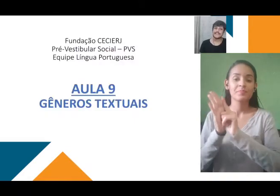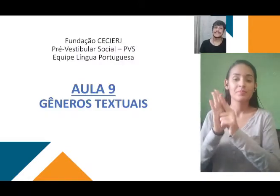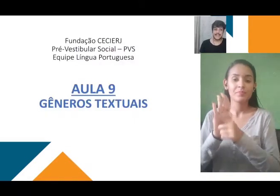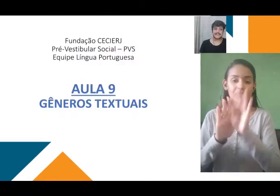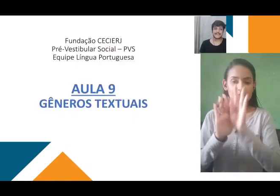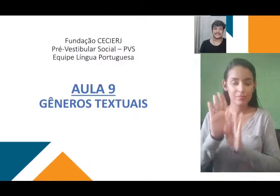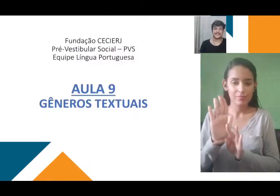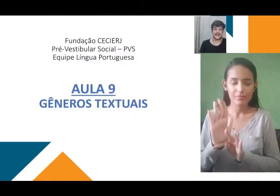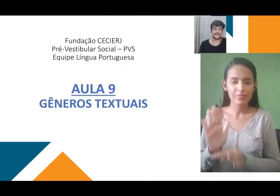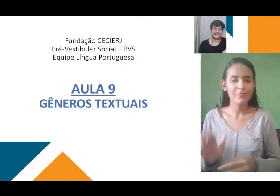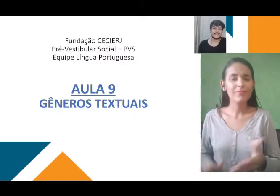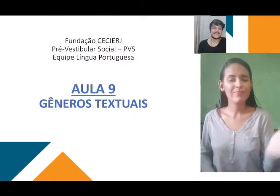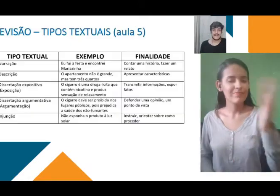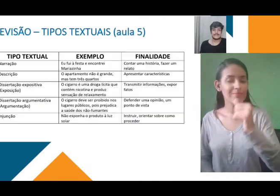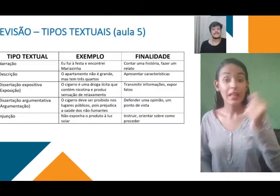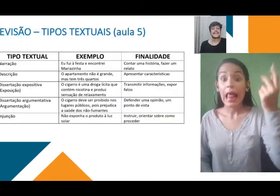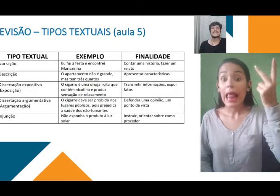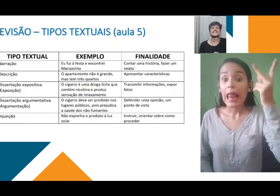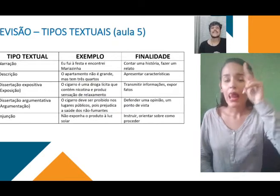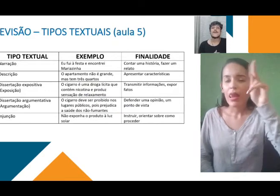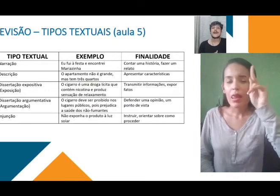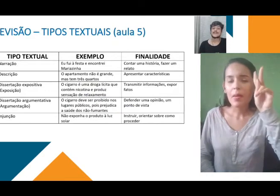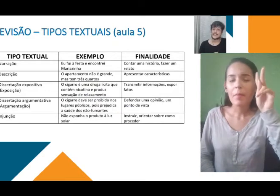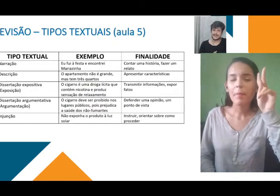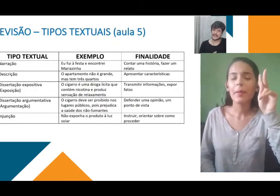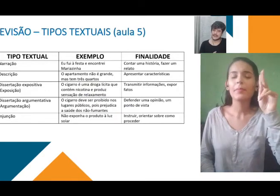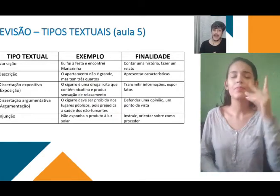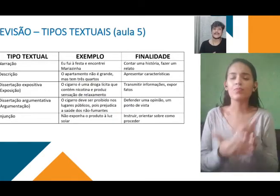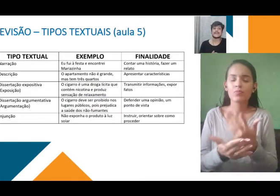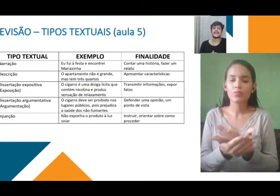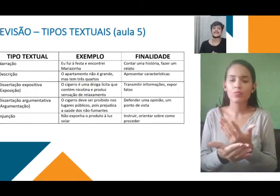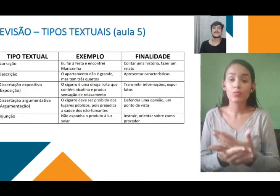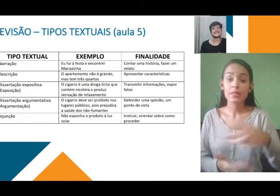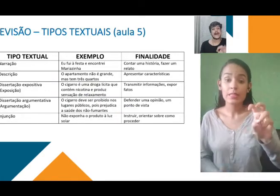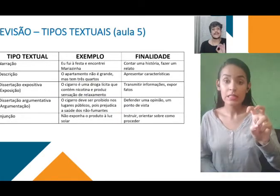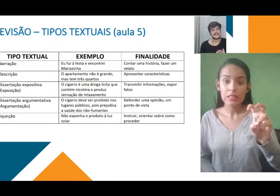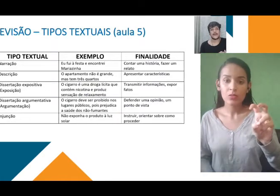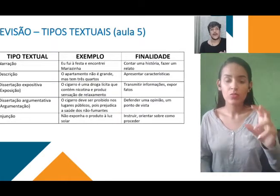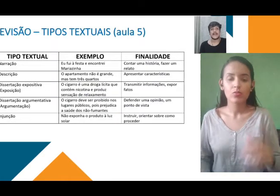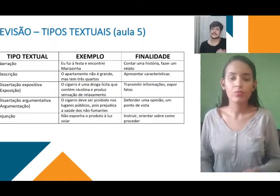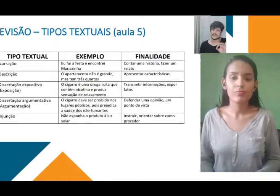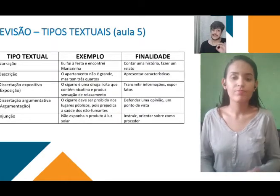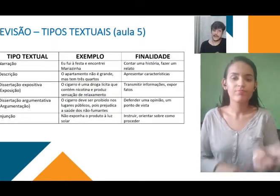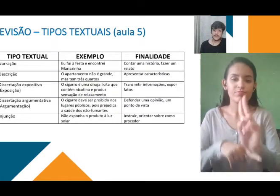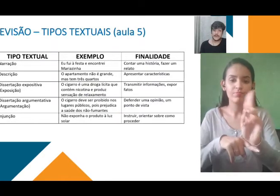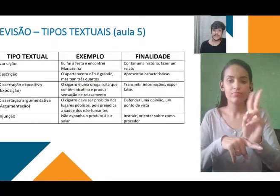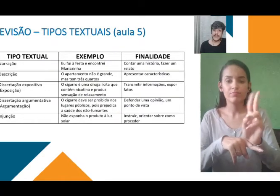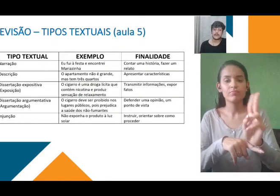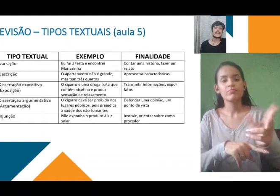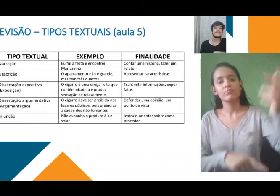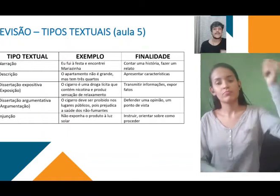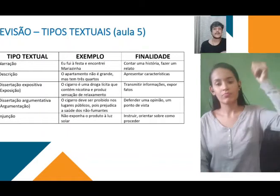9, Gêneros Textuais. Vamos à revisão dos tipos textuais, que foi o tema da aula 5. Se você não viu